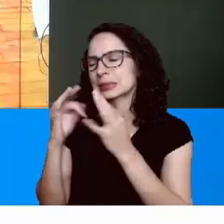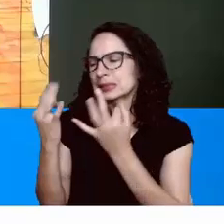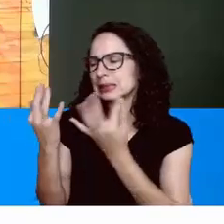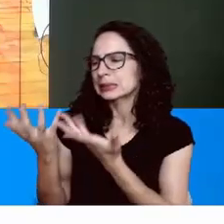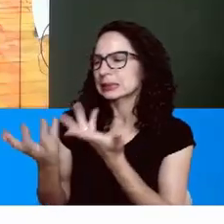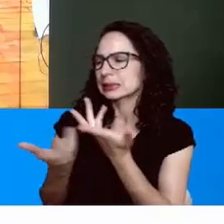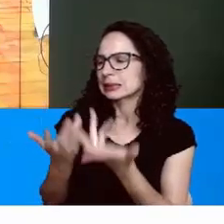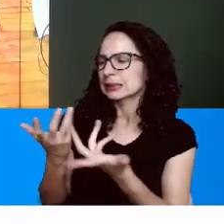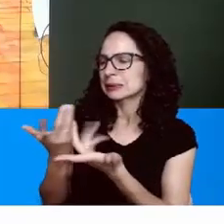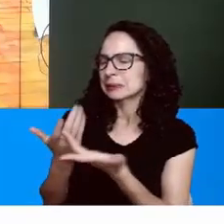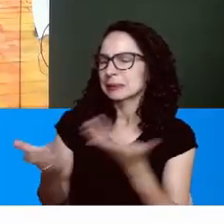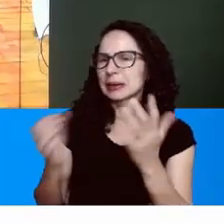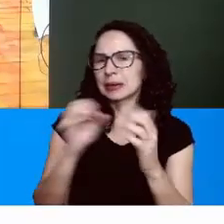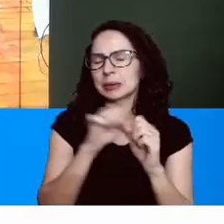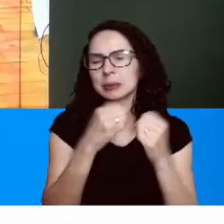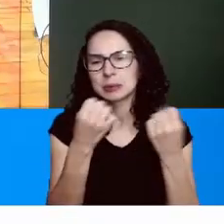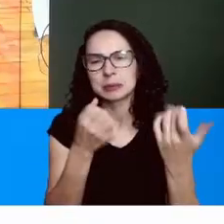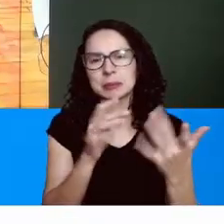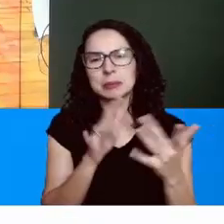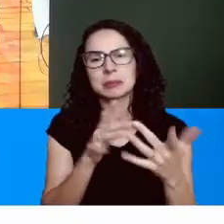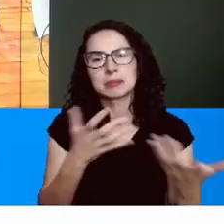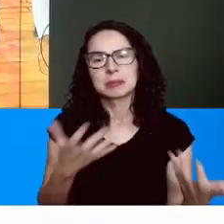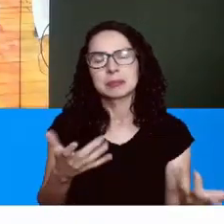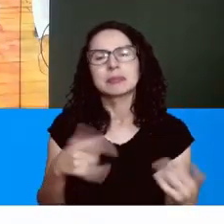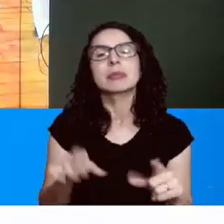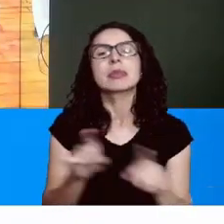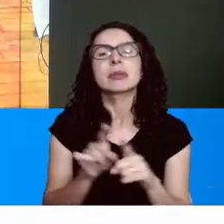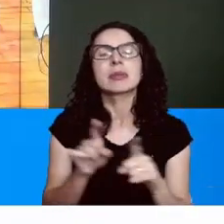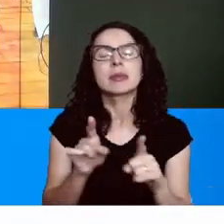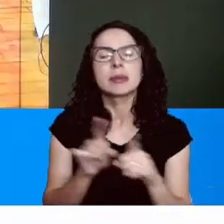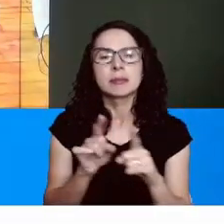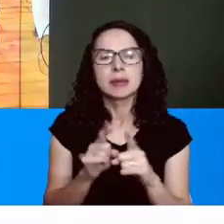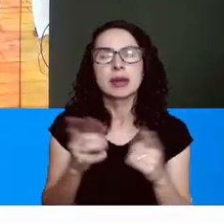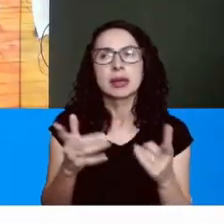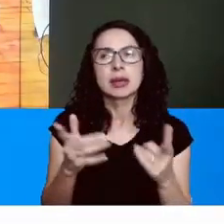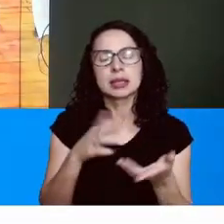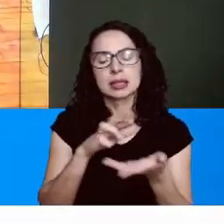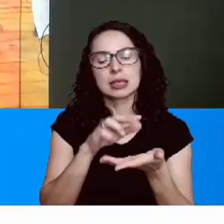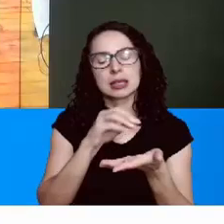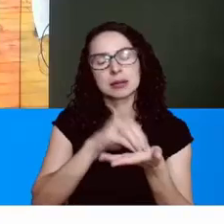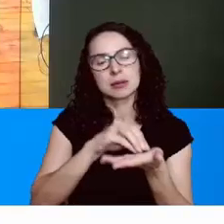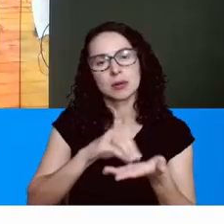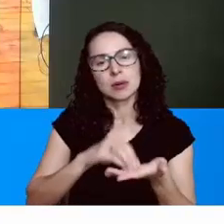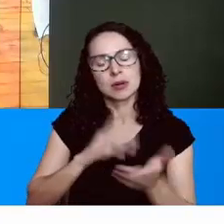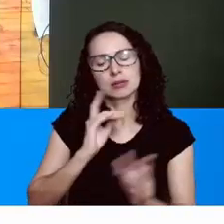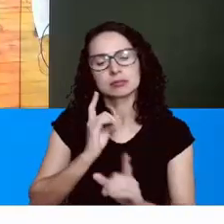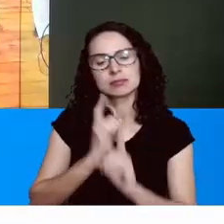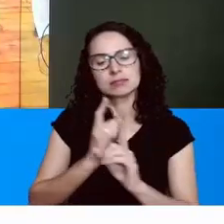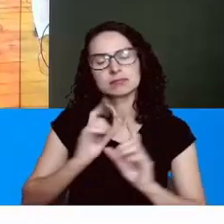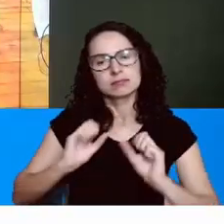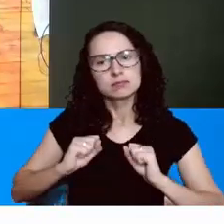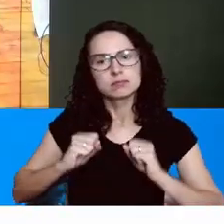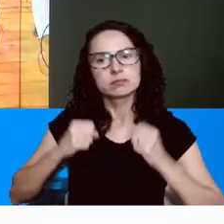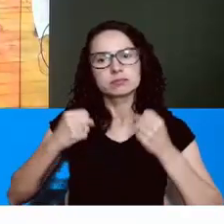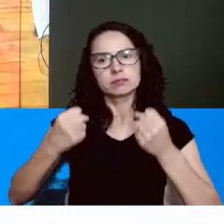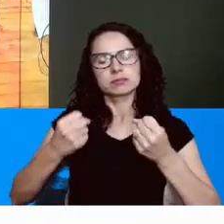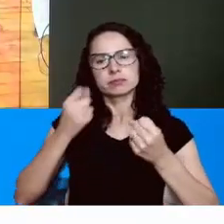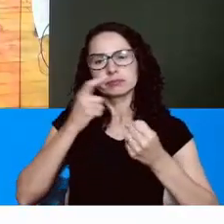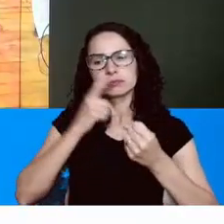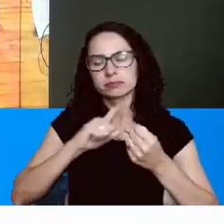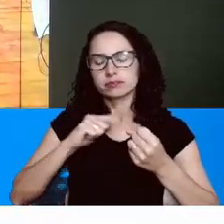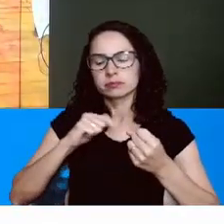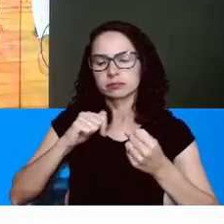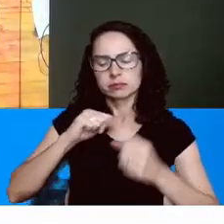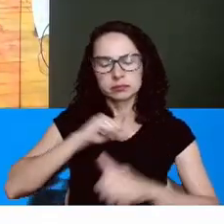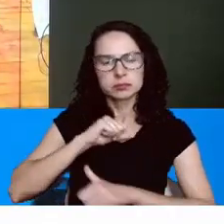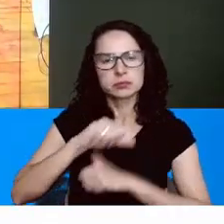sociais. Mas também é nesse relato que ele encontra forças para buscar redenção.